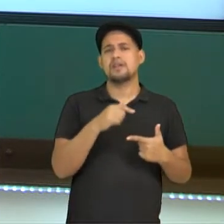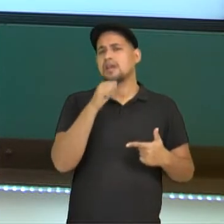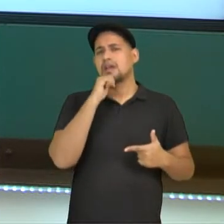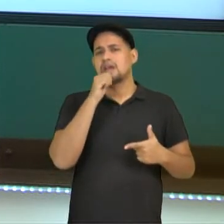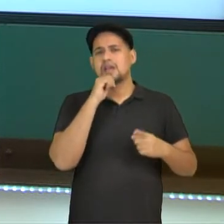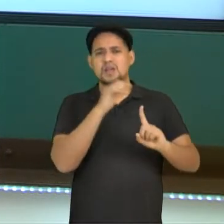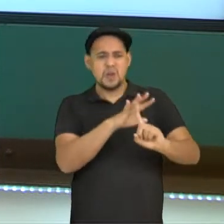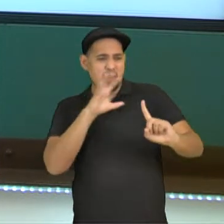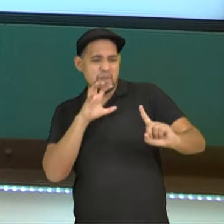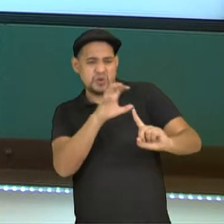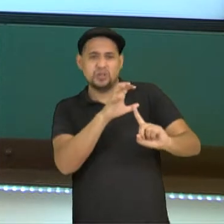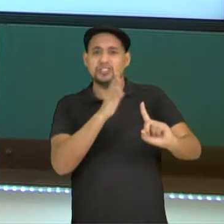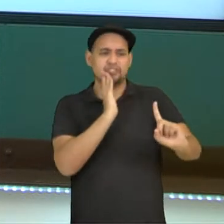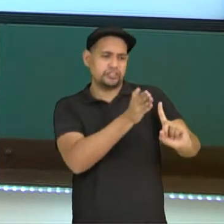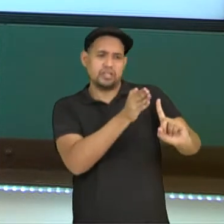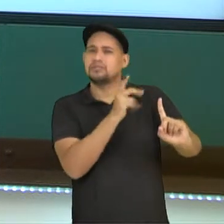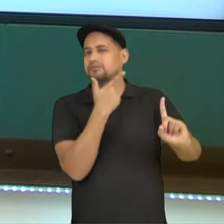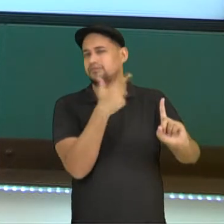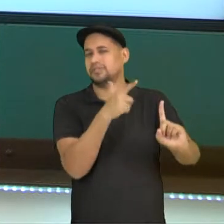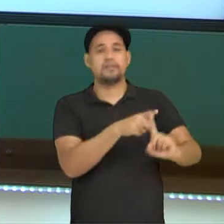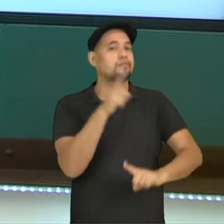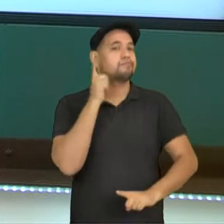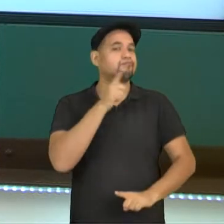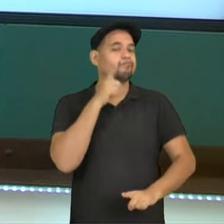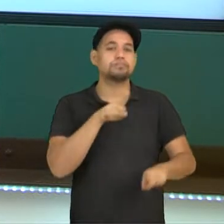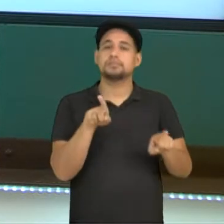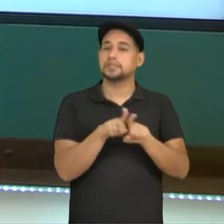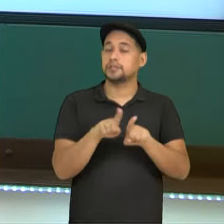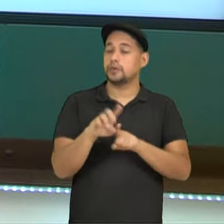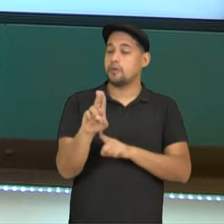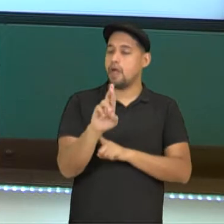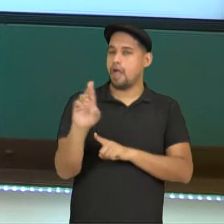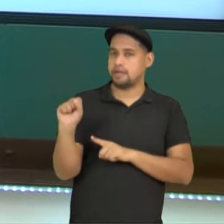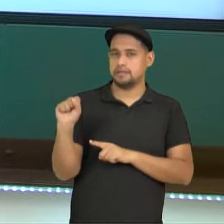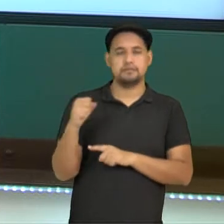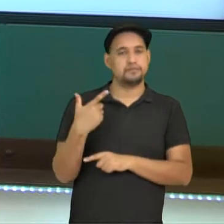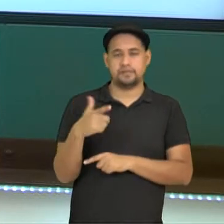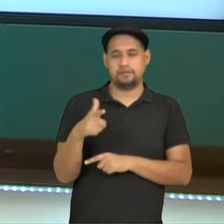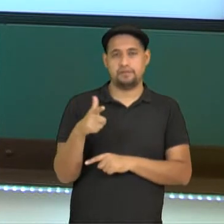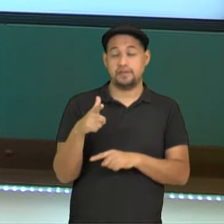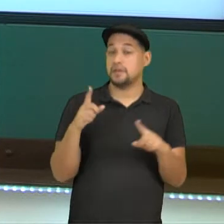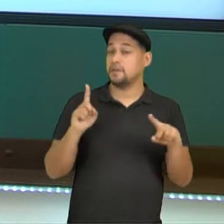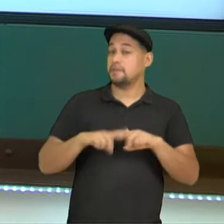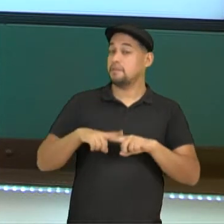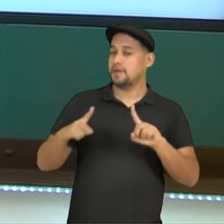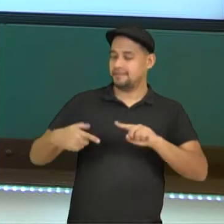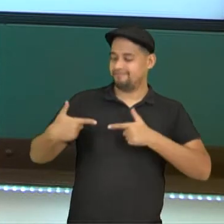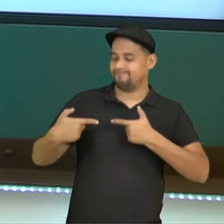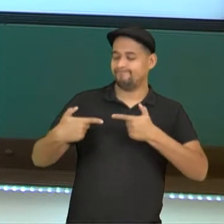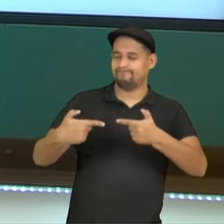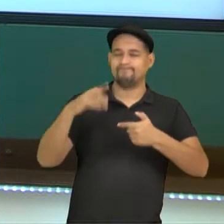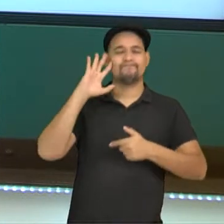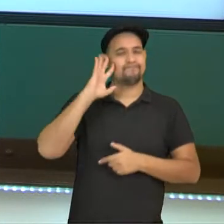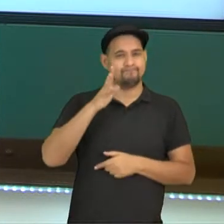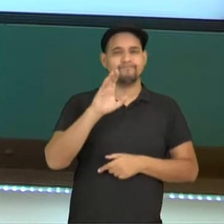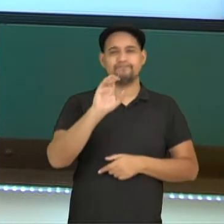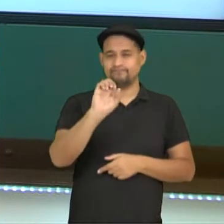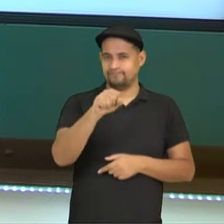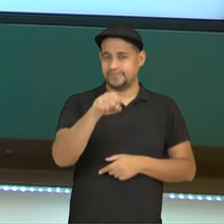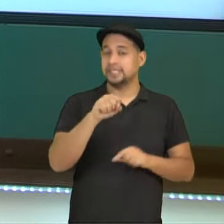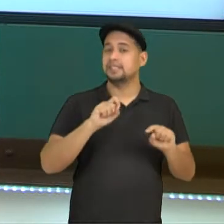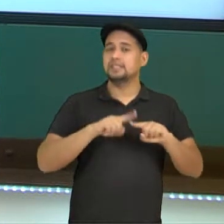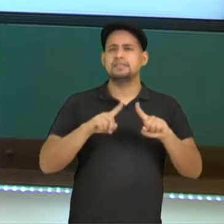conflitos diretos entre Estados Unidos e União Soviética. Mas a guerra aconteceu, esse enfrentamento, mas não